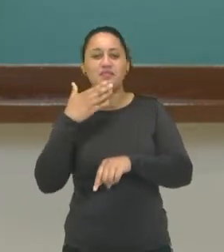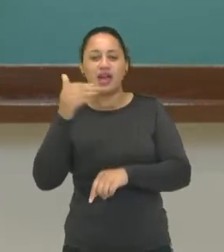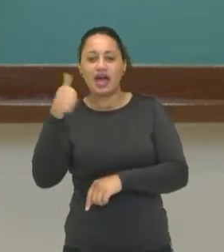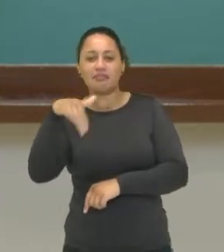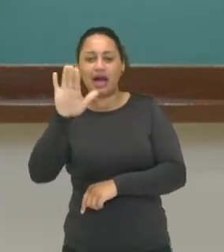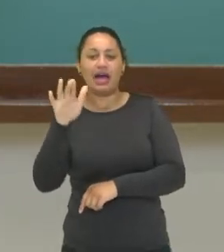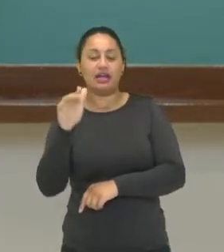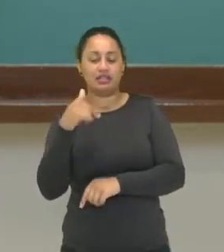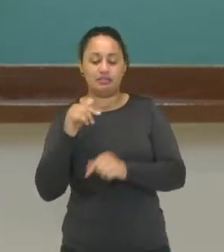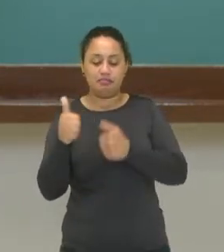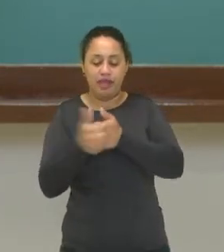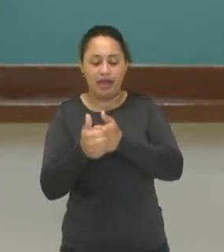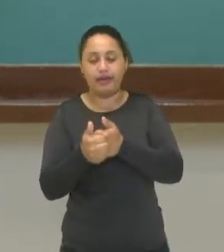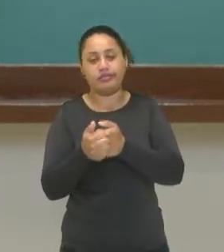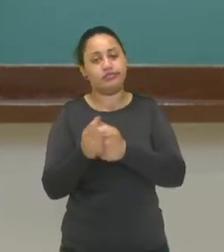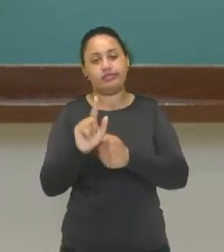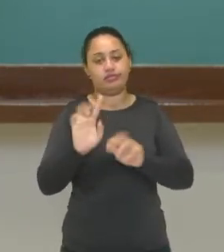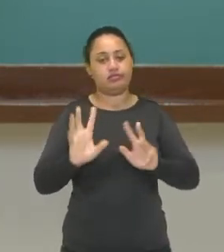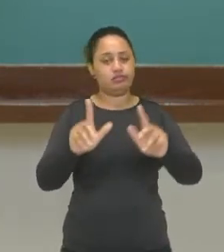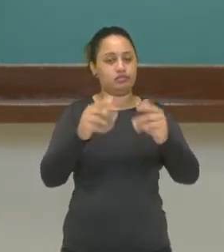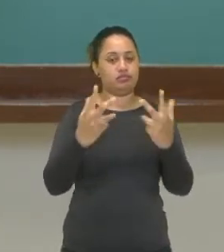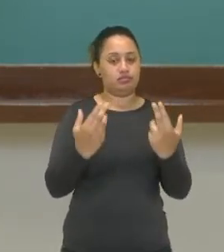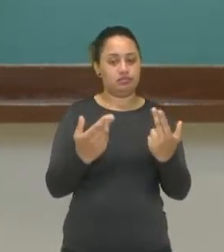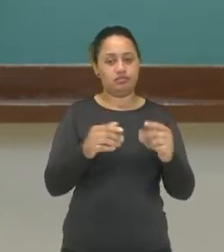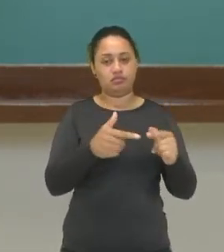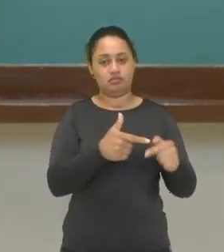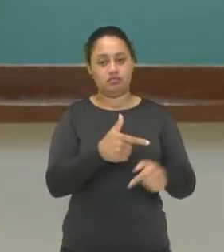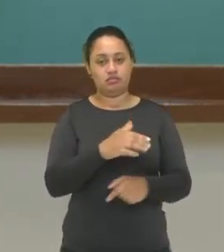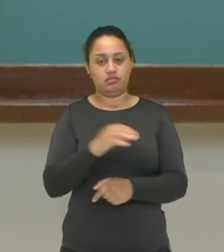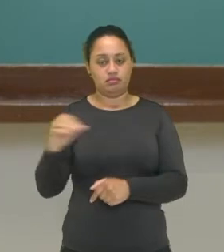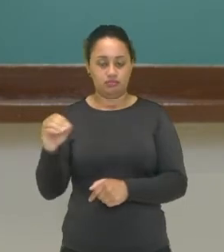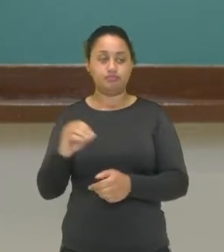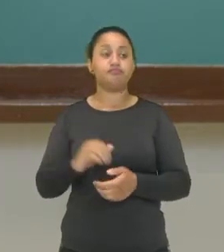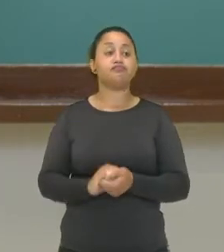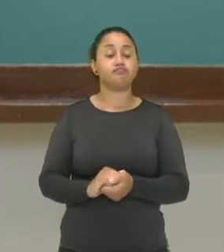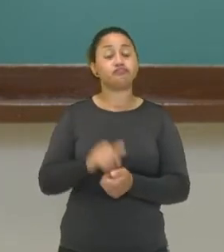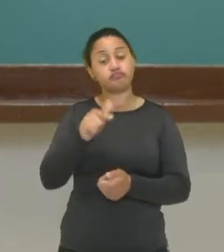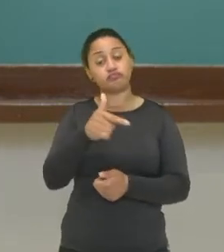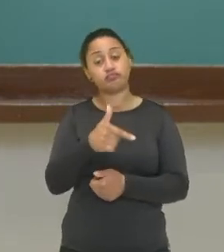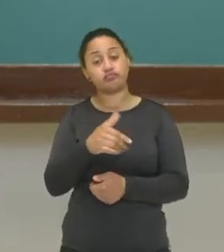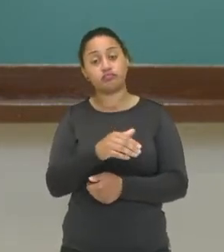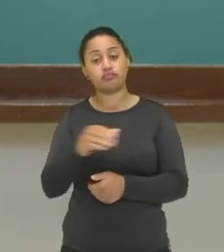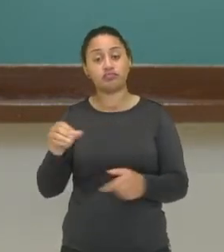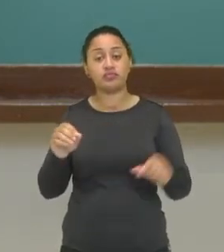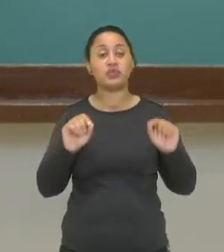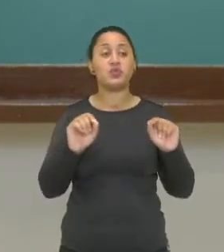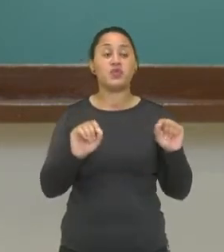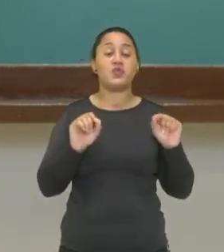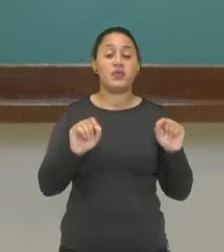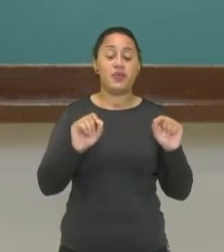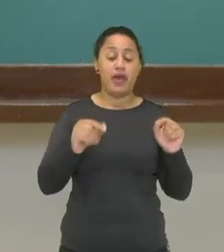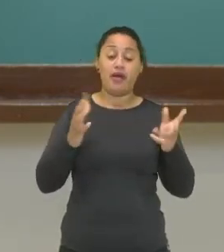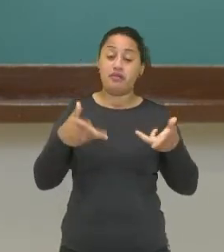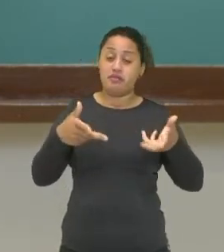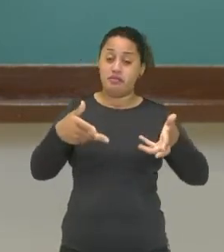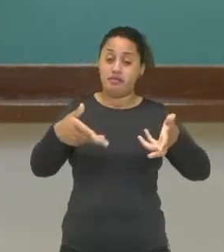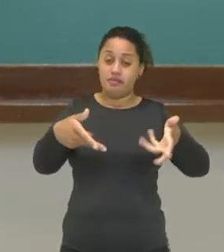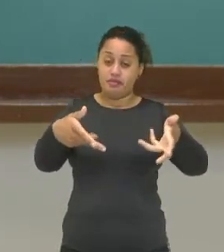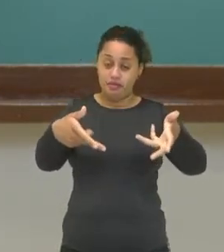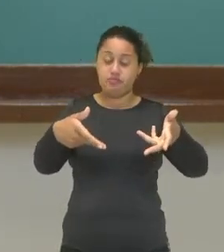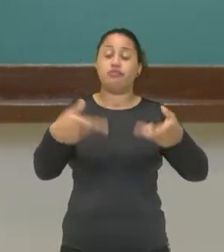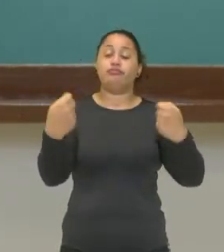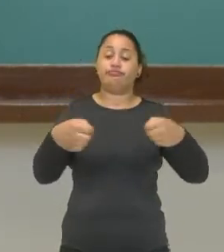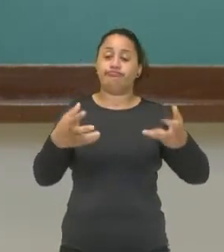vão correr a mesma distância, tá bom? A prova de 200 é uma prova de grande velocidade, tá?